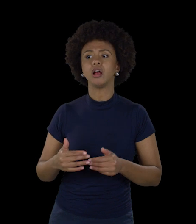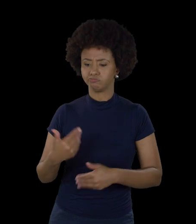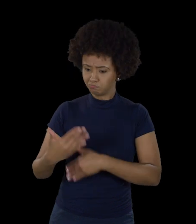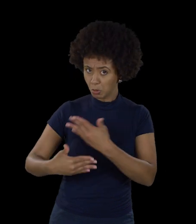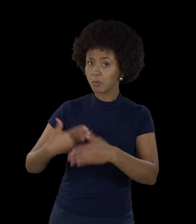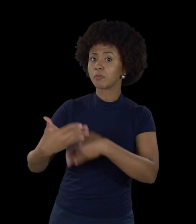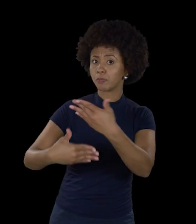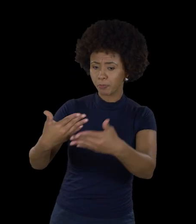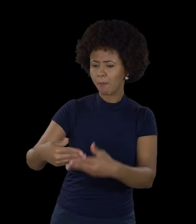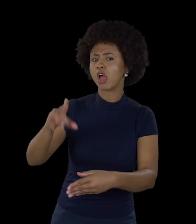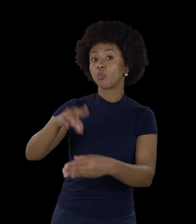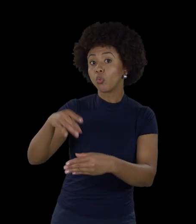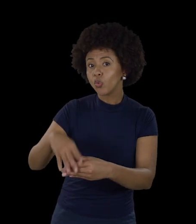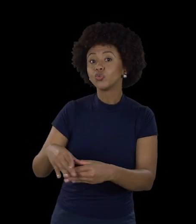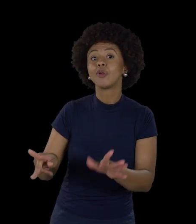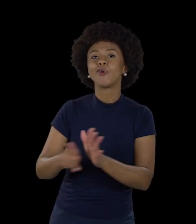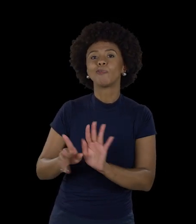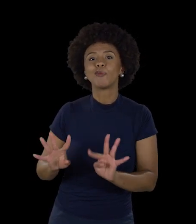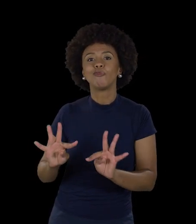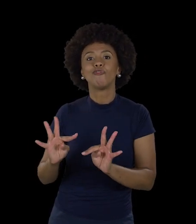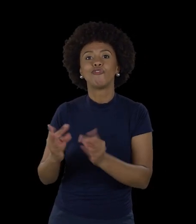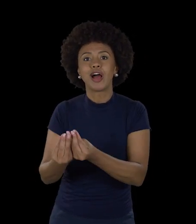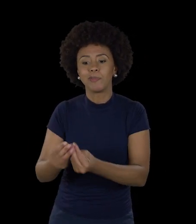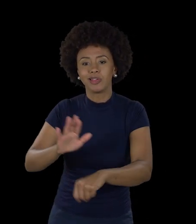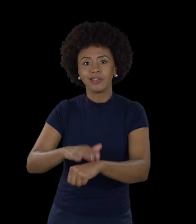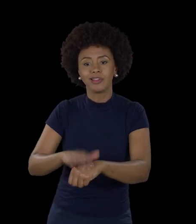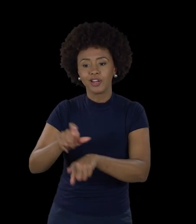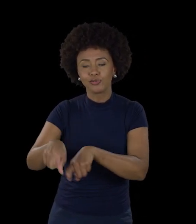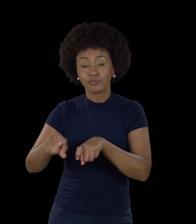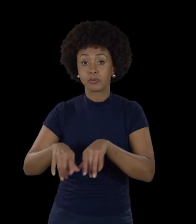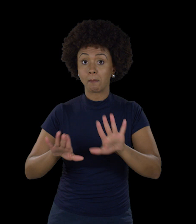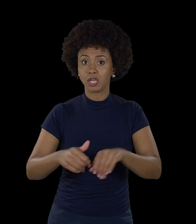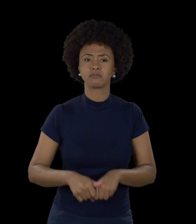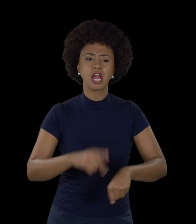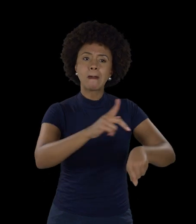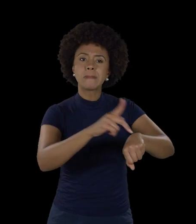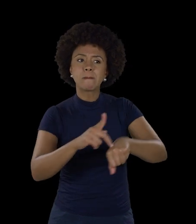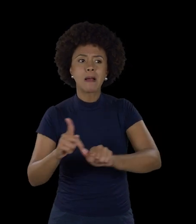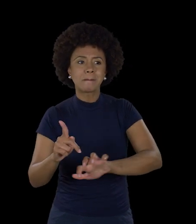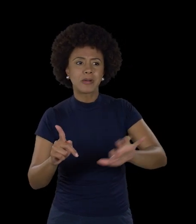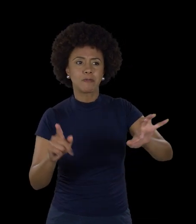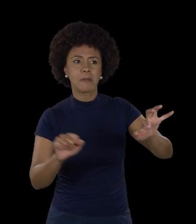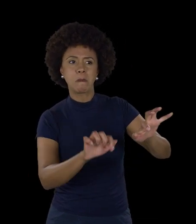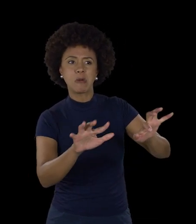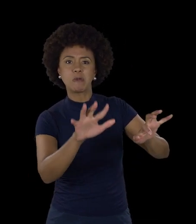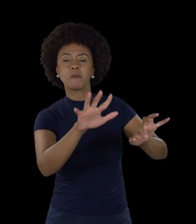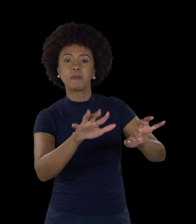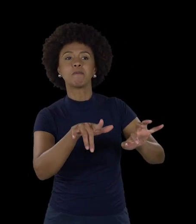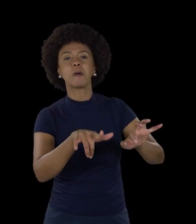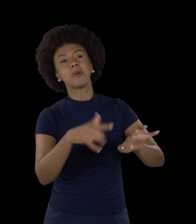em termos de produtivos, sobretudo com a agricultura familiar. Várias formações